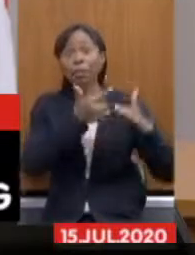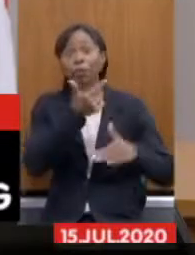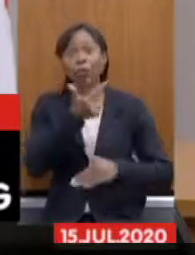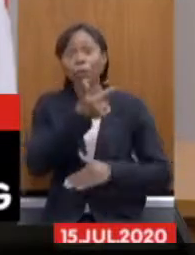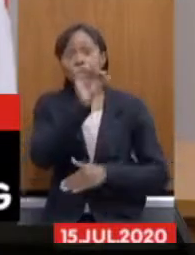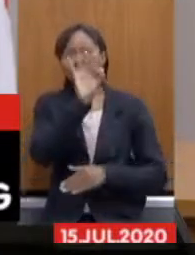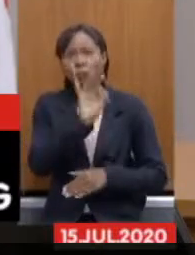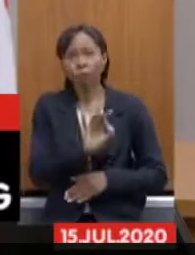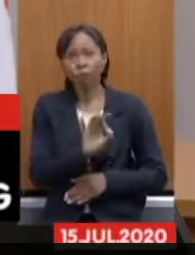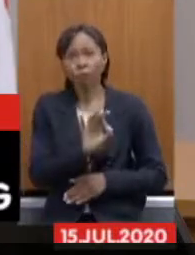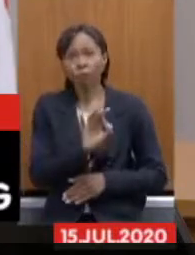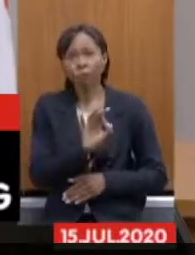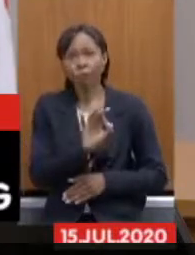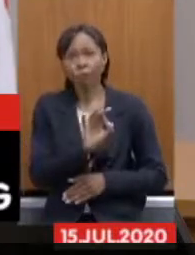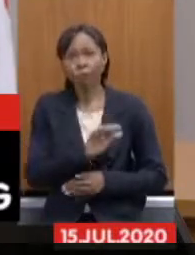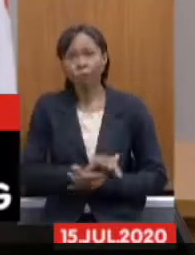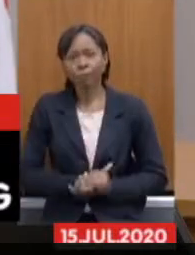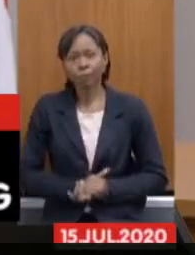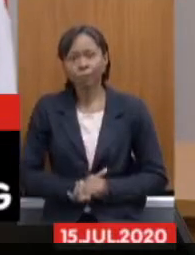cento e